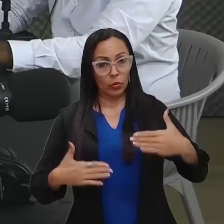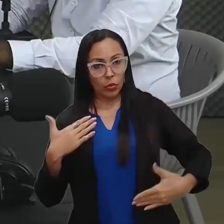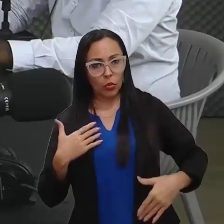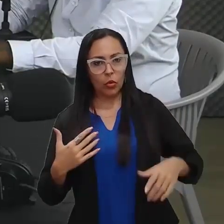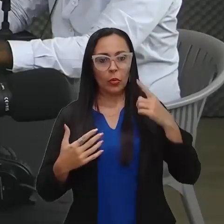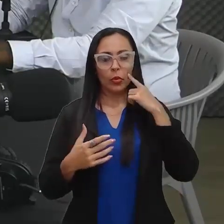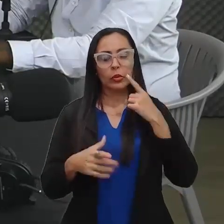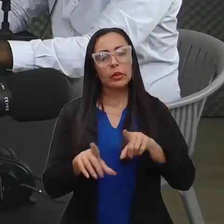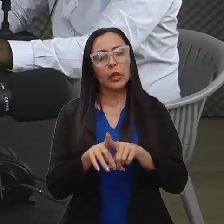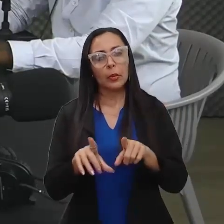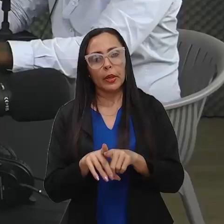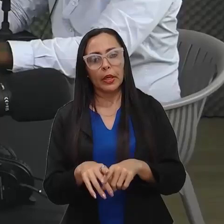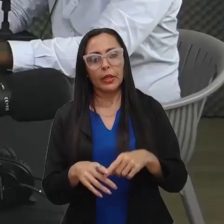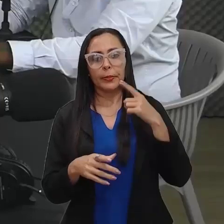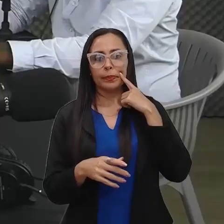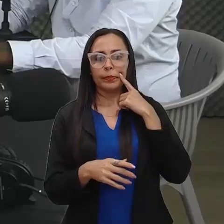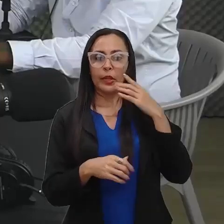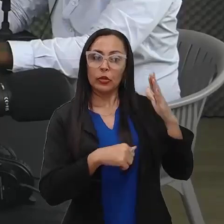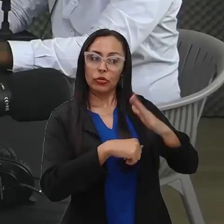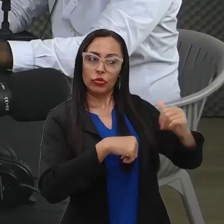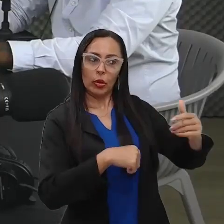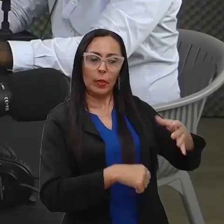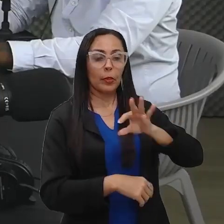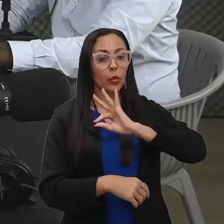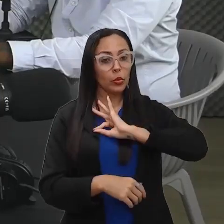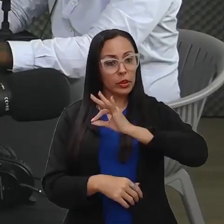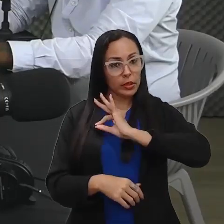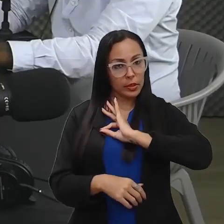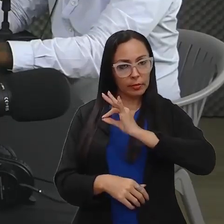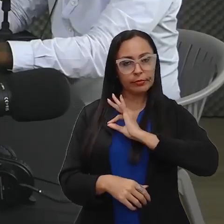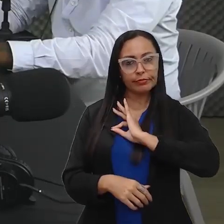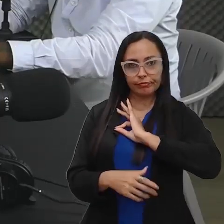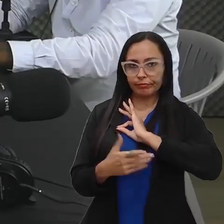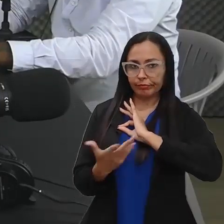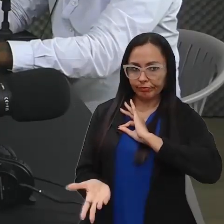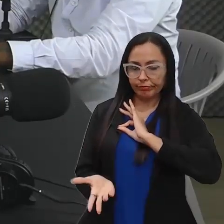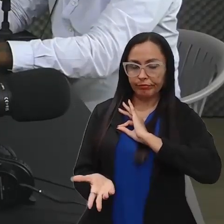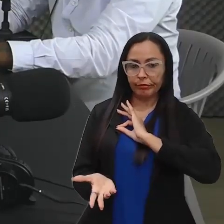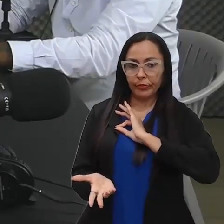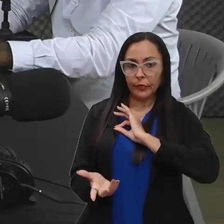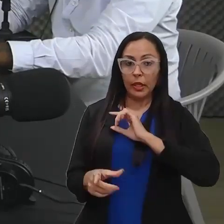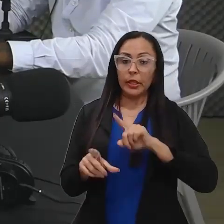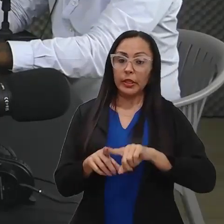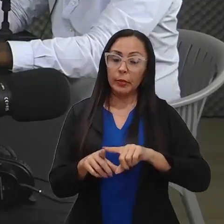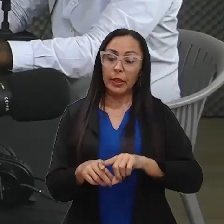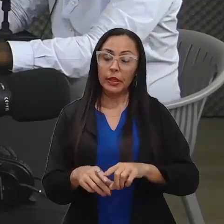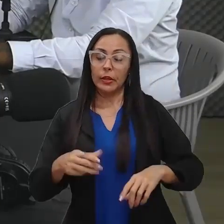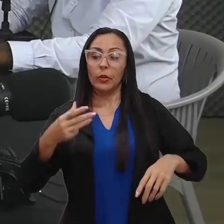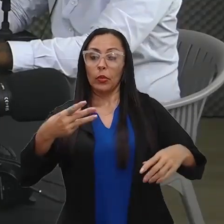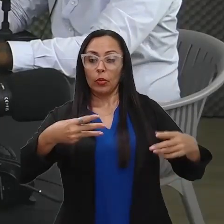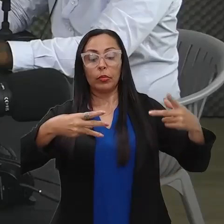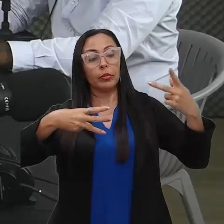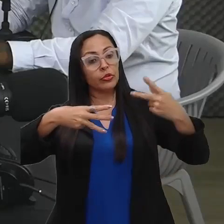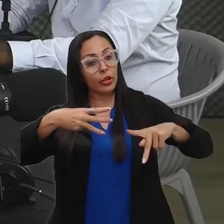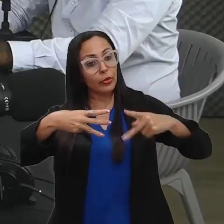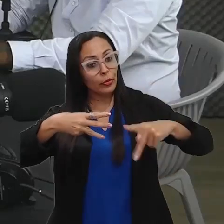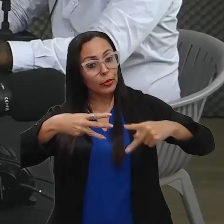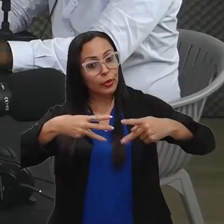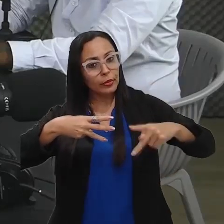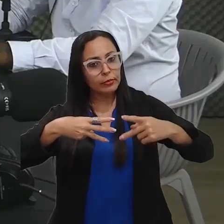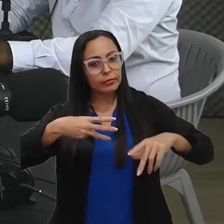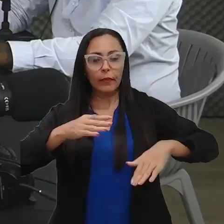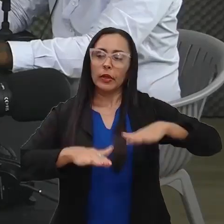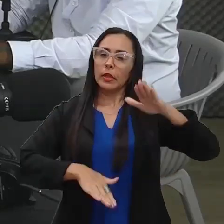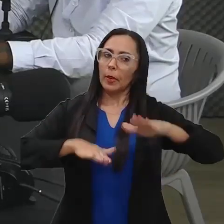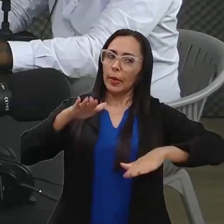né, a polícia, se for o caso, né, e o Ministério Público, né, a depender do